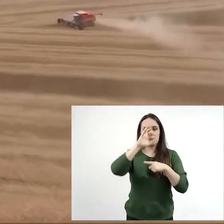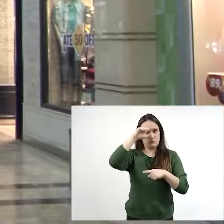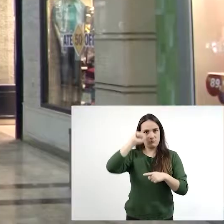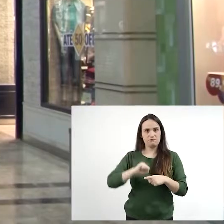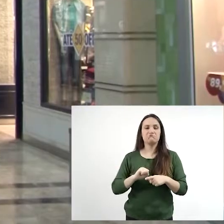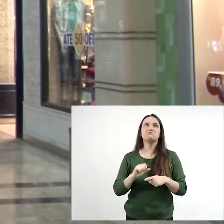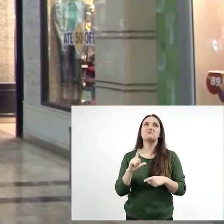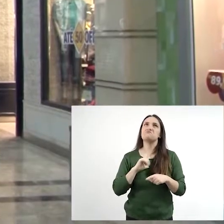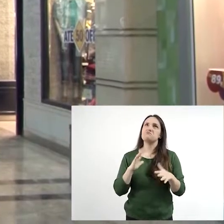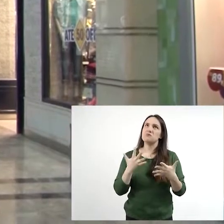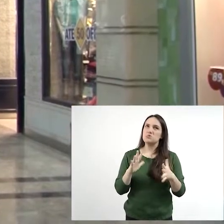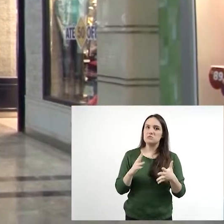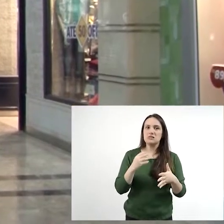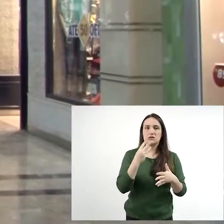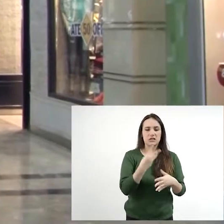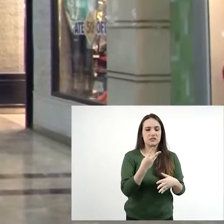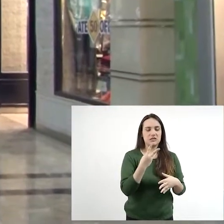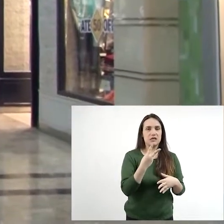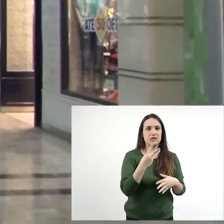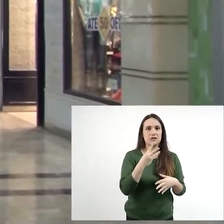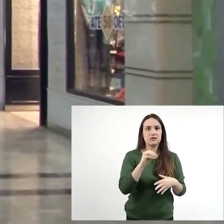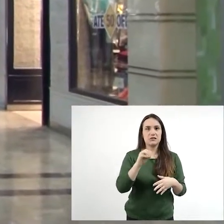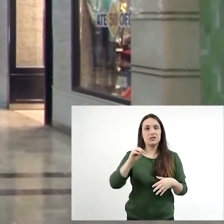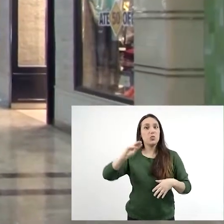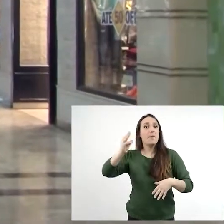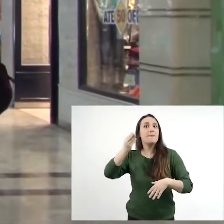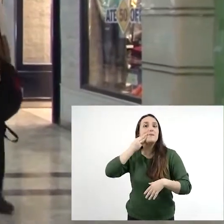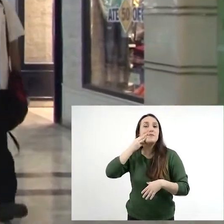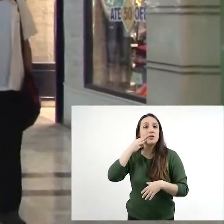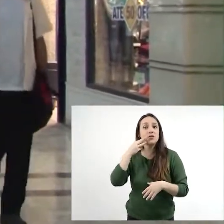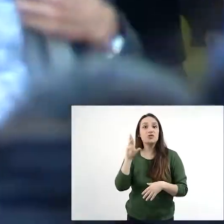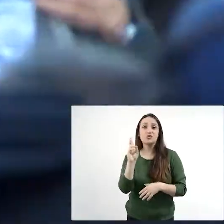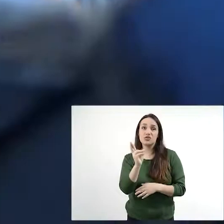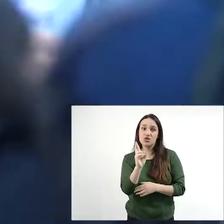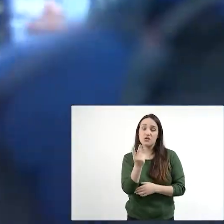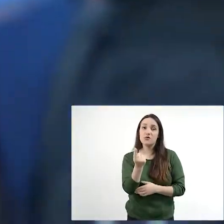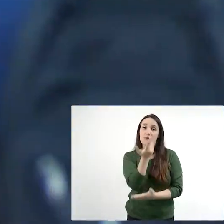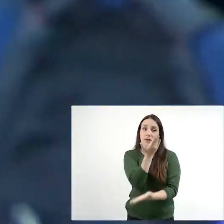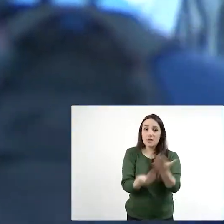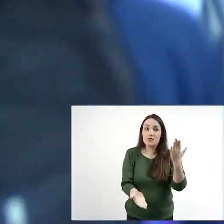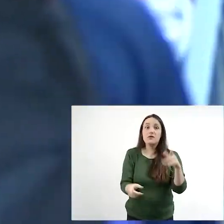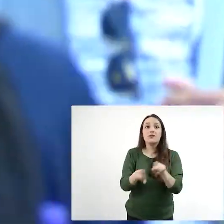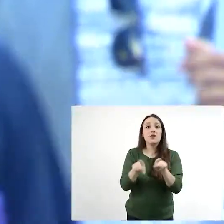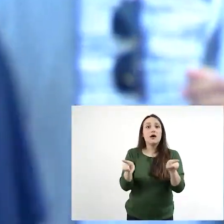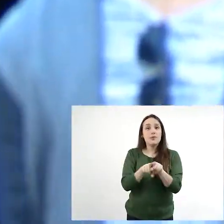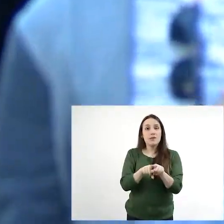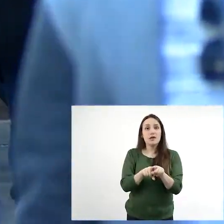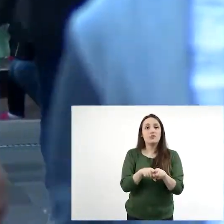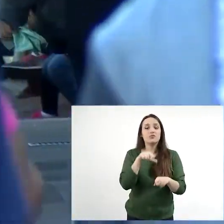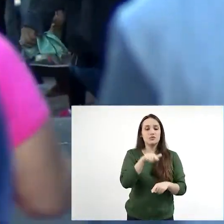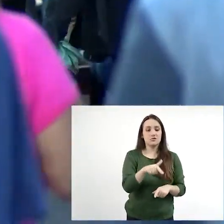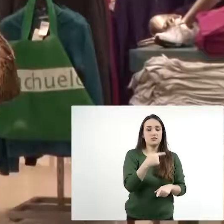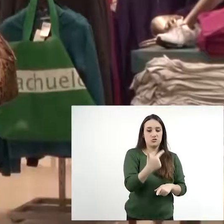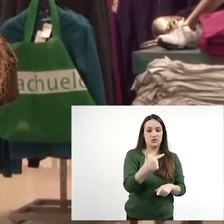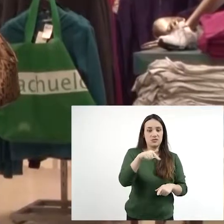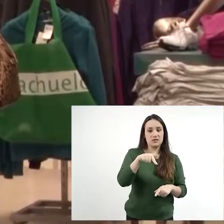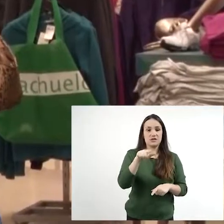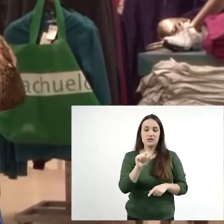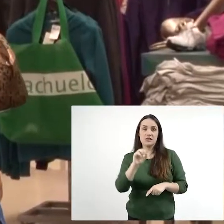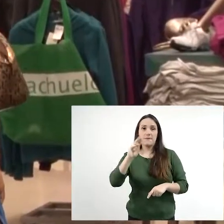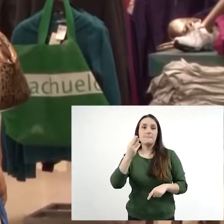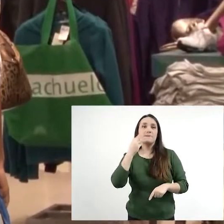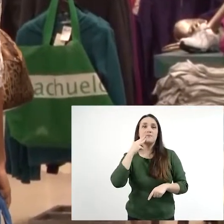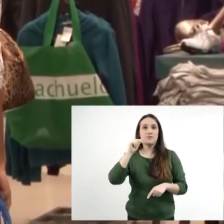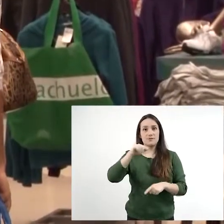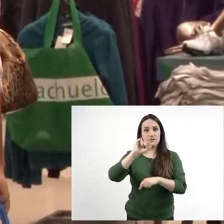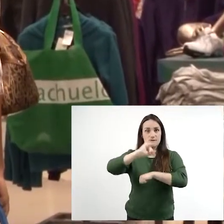estima perdas de R$300 milhões no estado e 270 milhões na capital. A retração